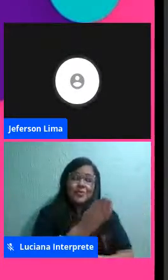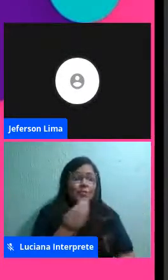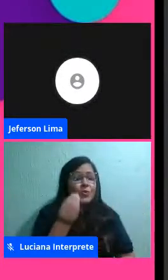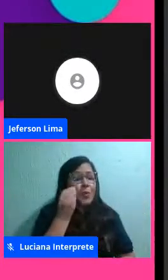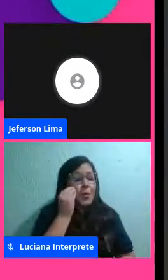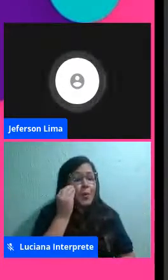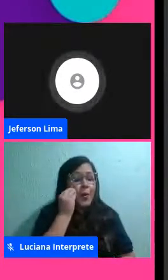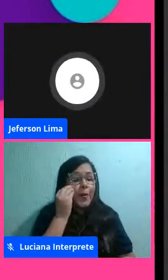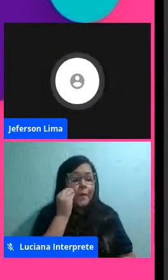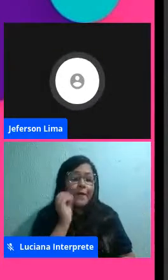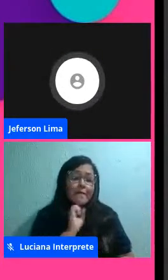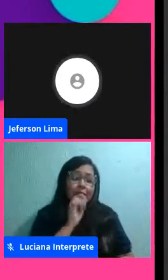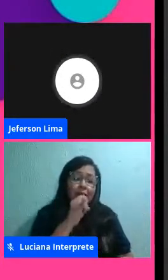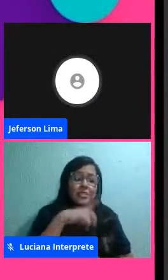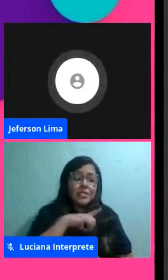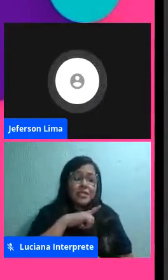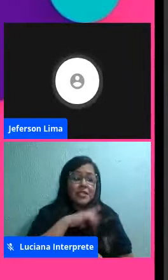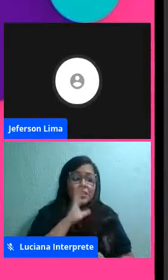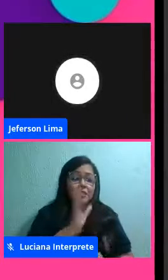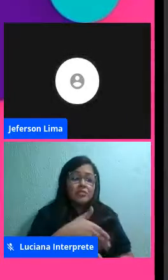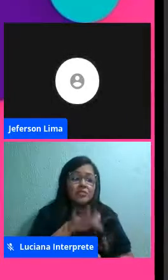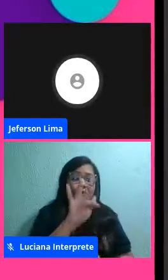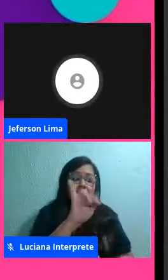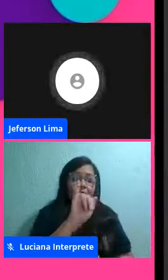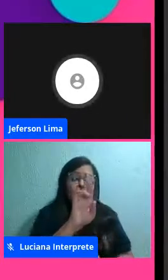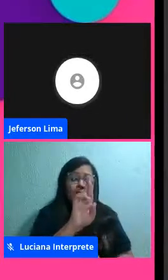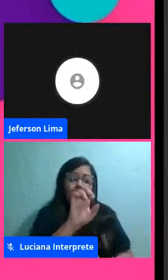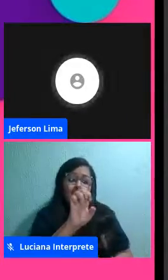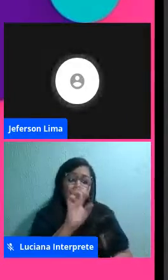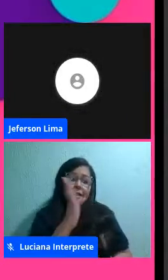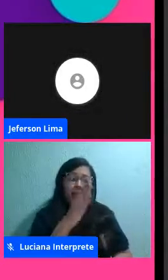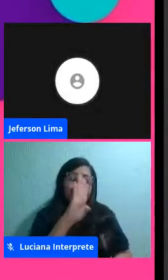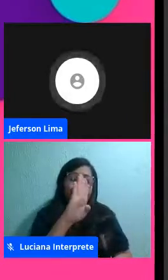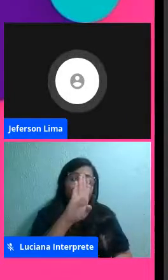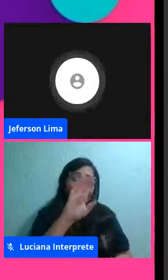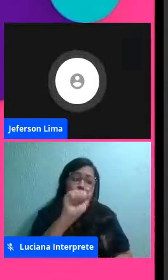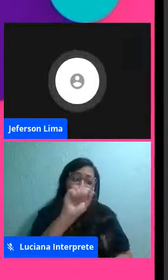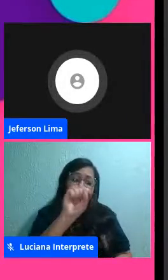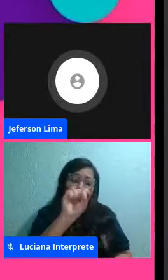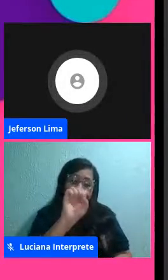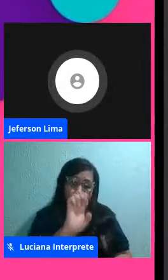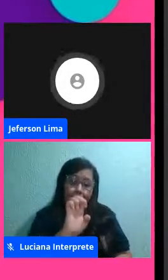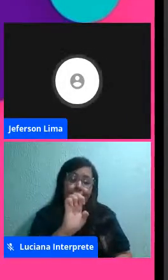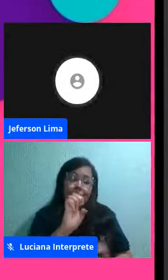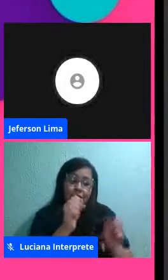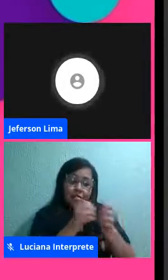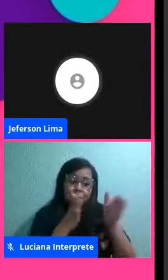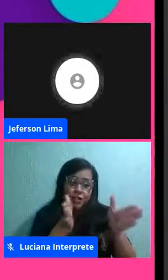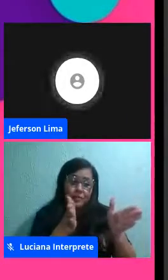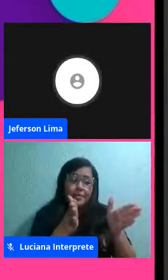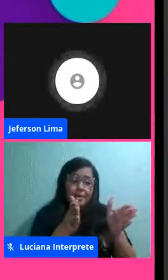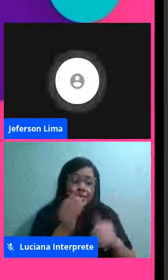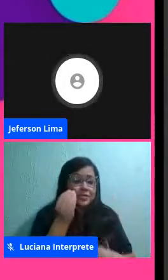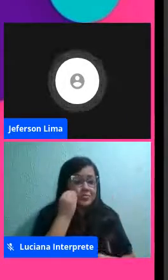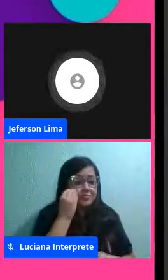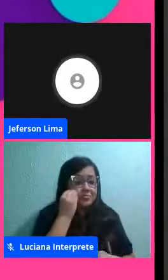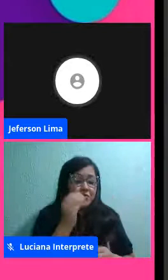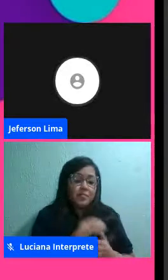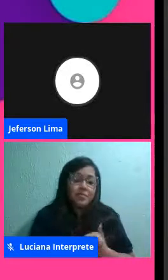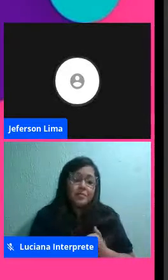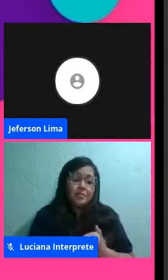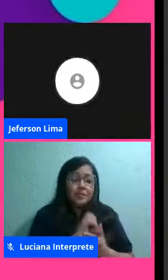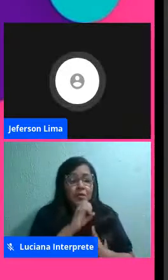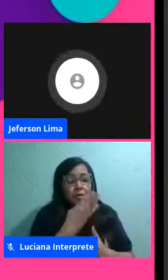aqui, tools aberta e não estava vendo. Não tem. Mas a gente pode fazer uma outra coisa. A gente pode vir aqui direto no